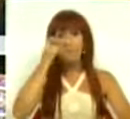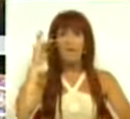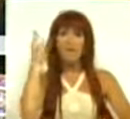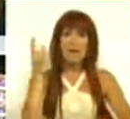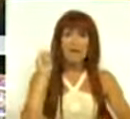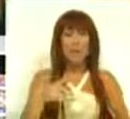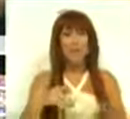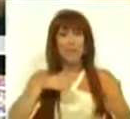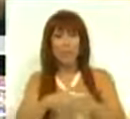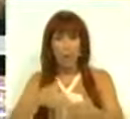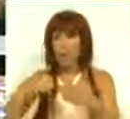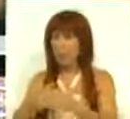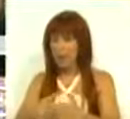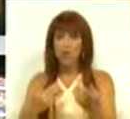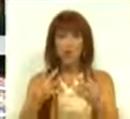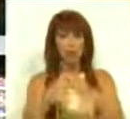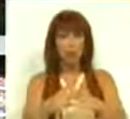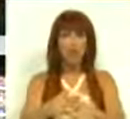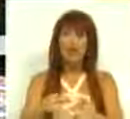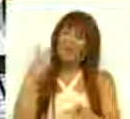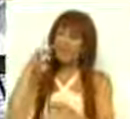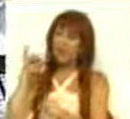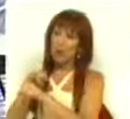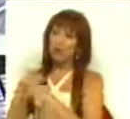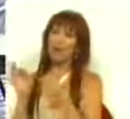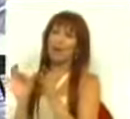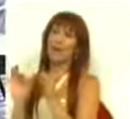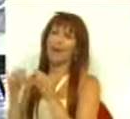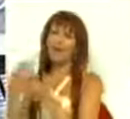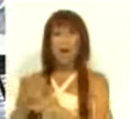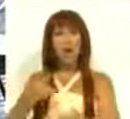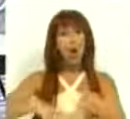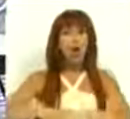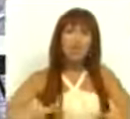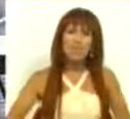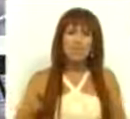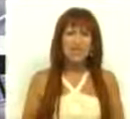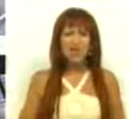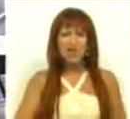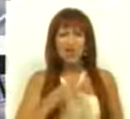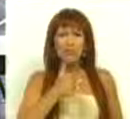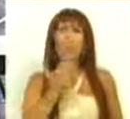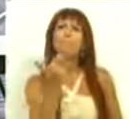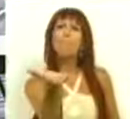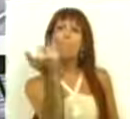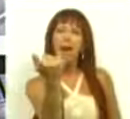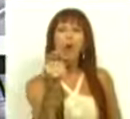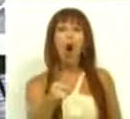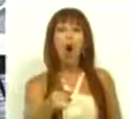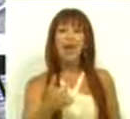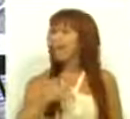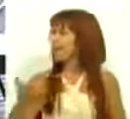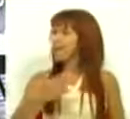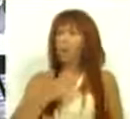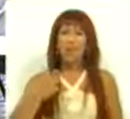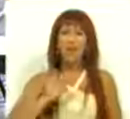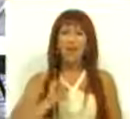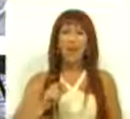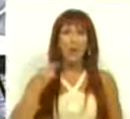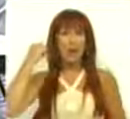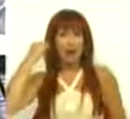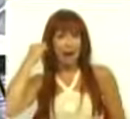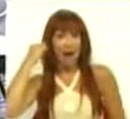os bloqueios estruturais que servem a vida de outros. Nós é que temos que pedir explicação àqueles que não querem que